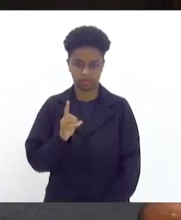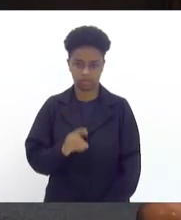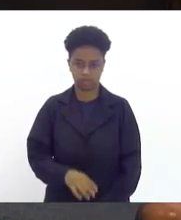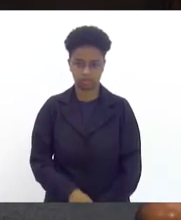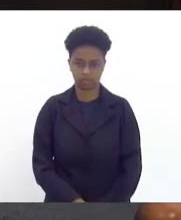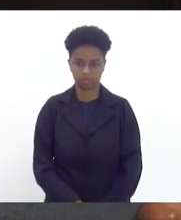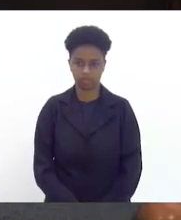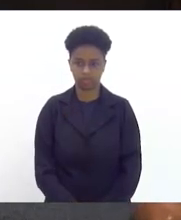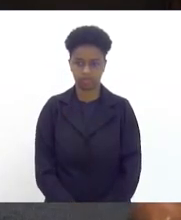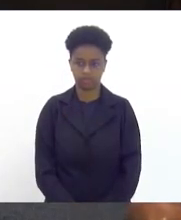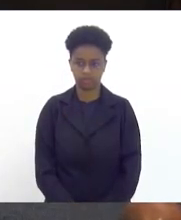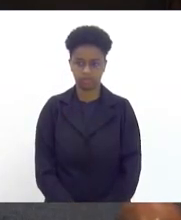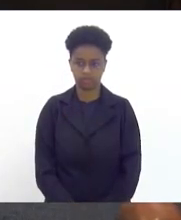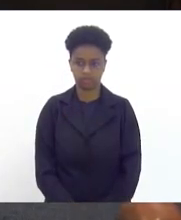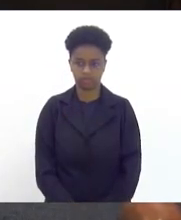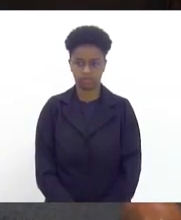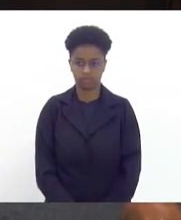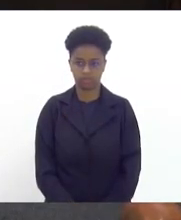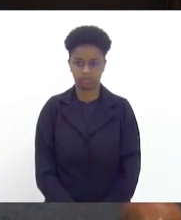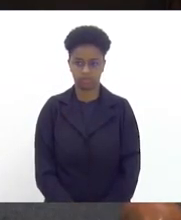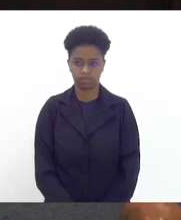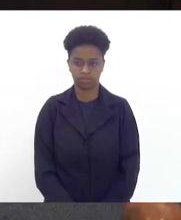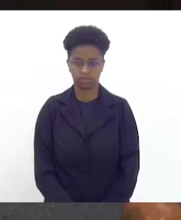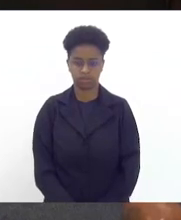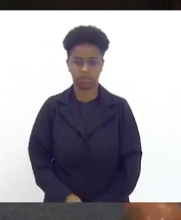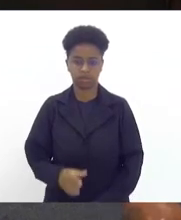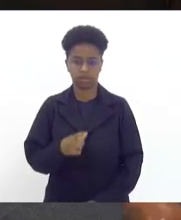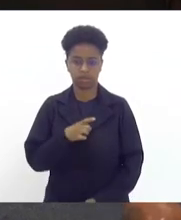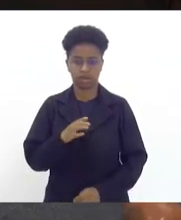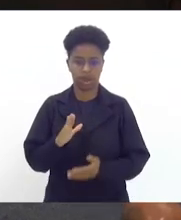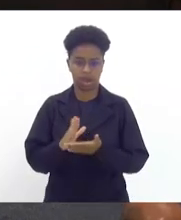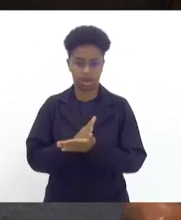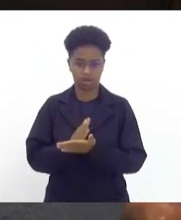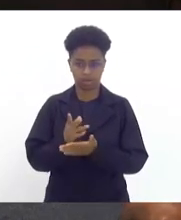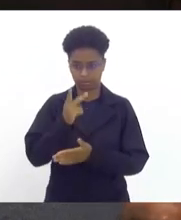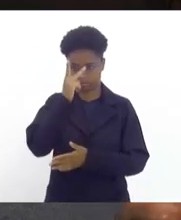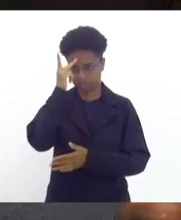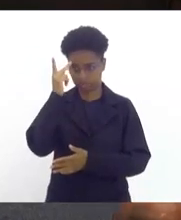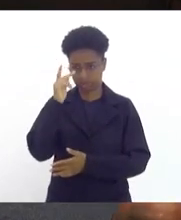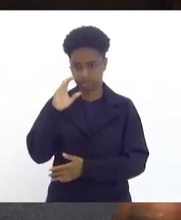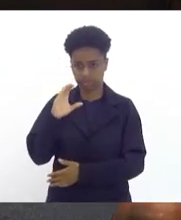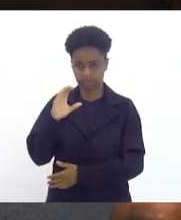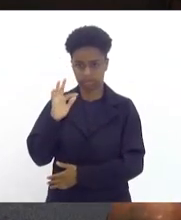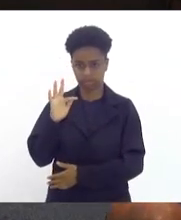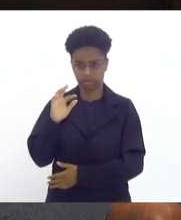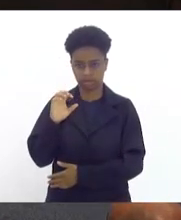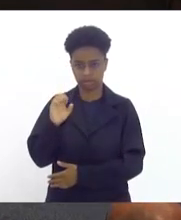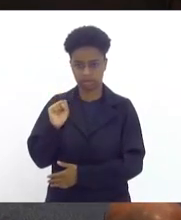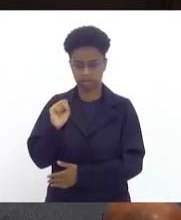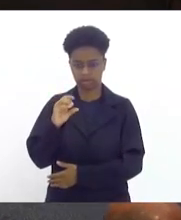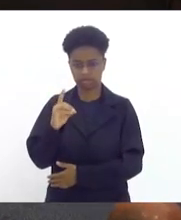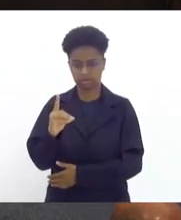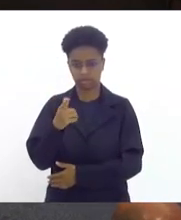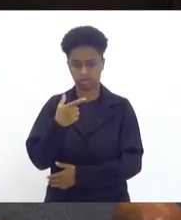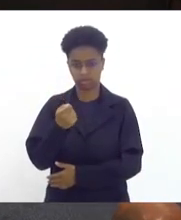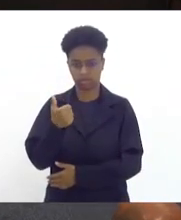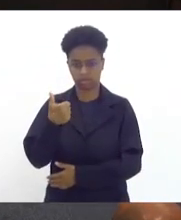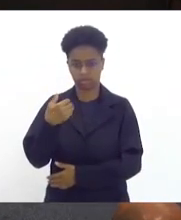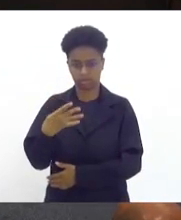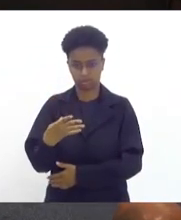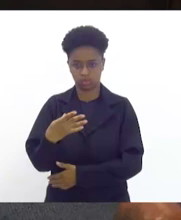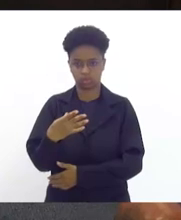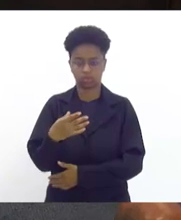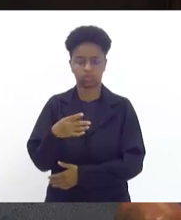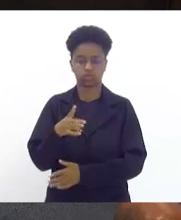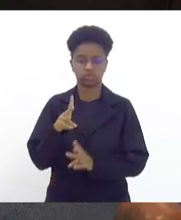pois não os candidatos do ainda do cfsd 2014 Nossa tropa aí das questões